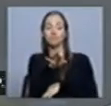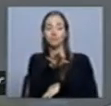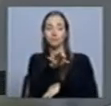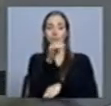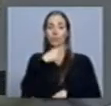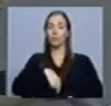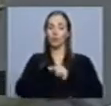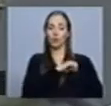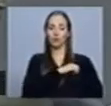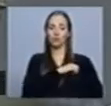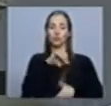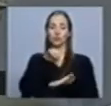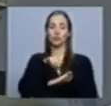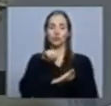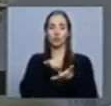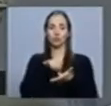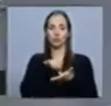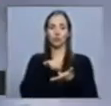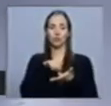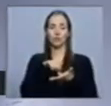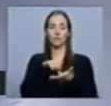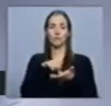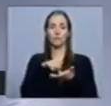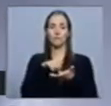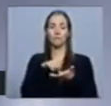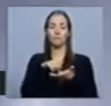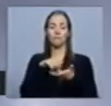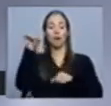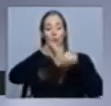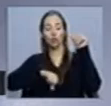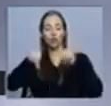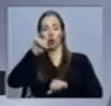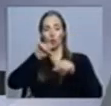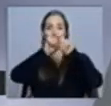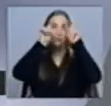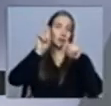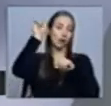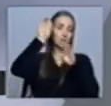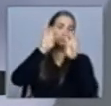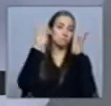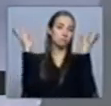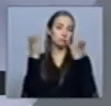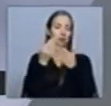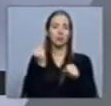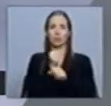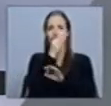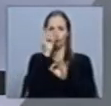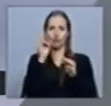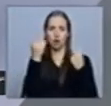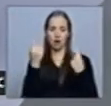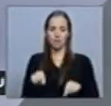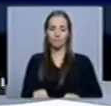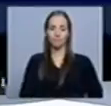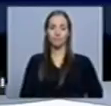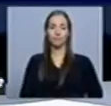nosso centro empresarial, o nosso incubadora empresarial espacial, que está a fazer um magnífico trabalho. E agora um minuto